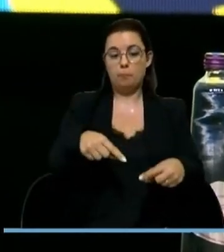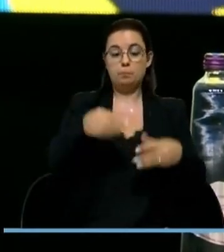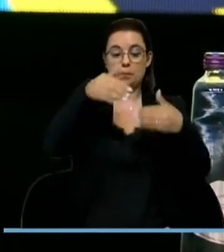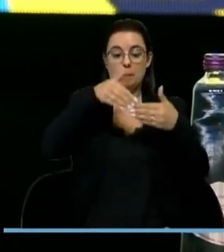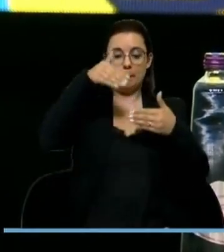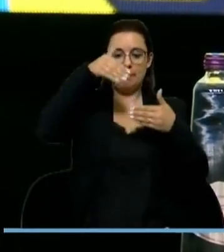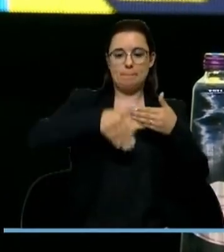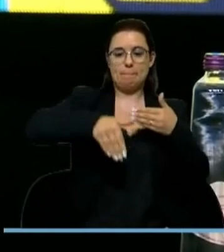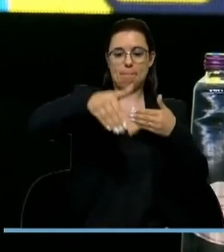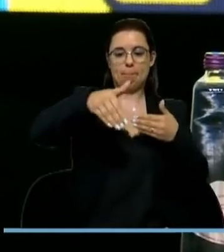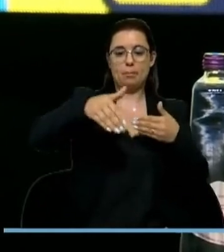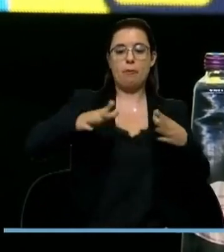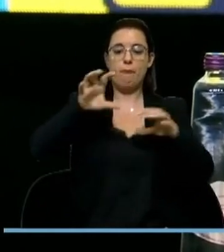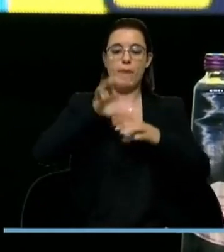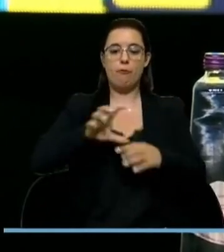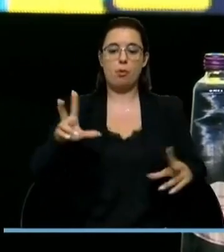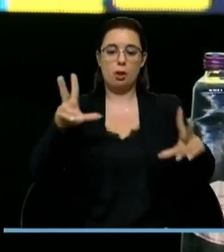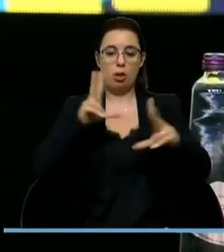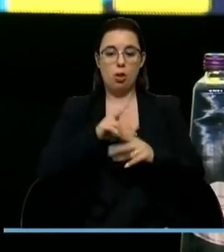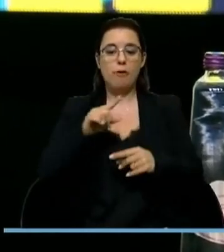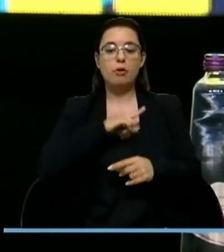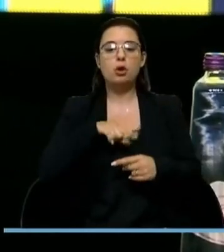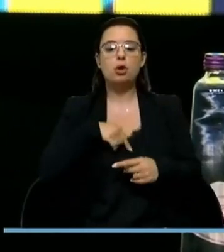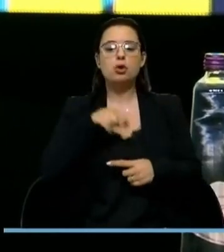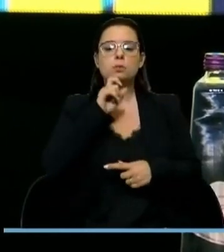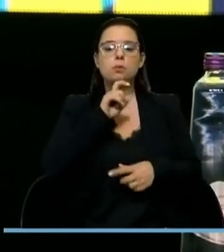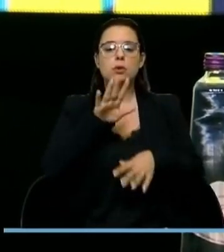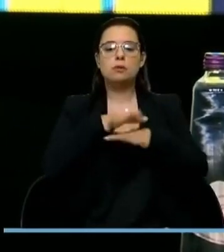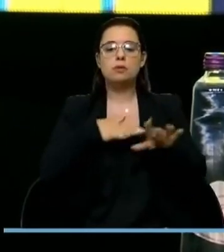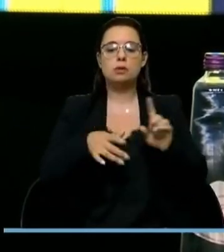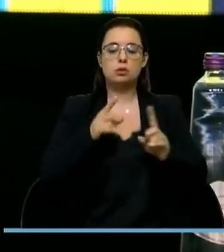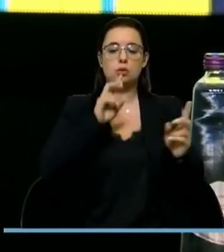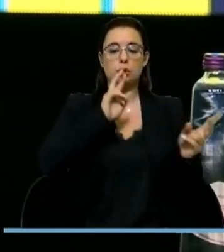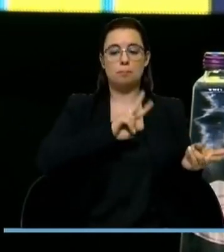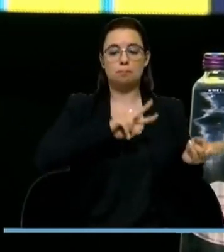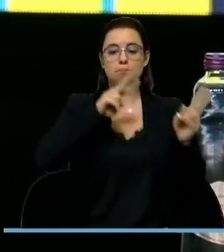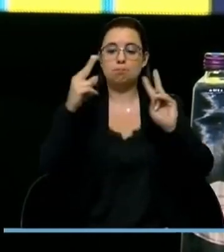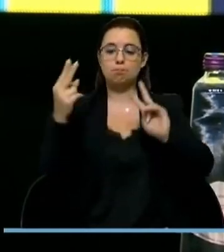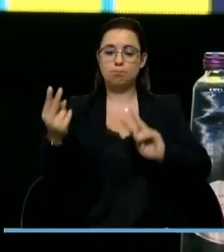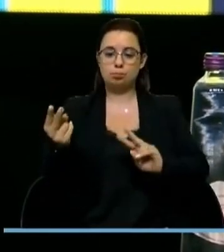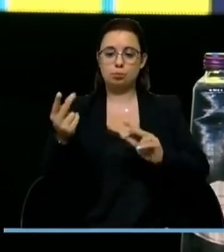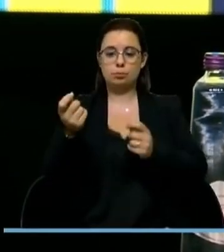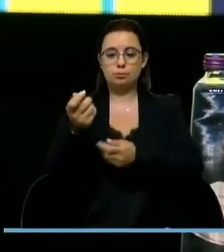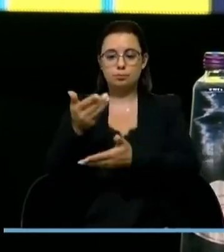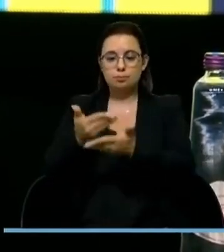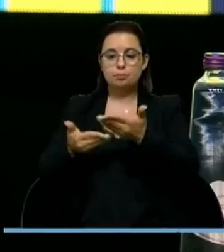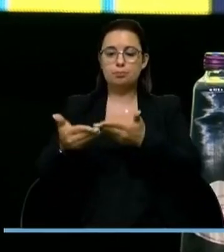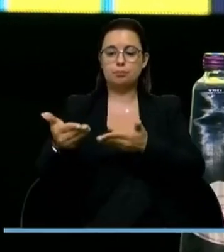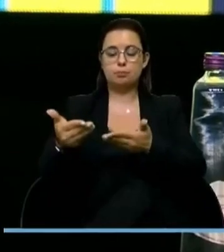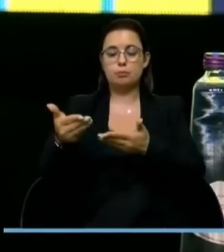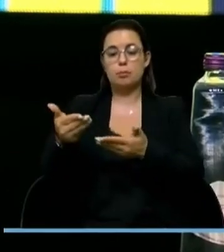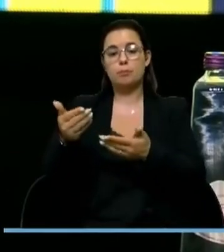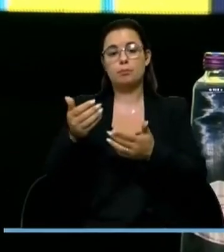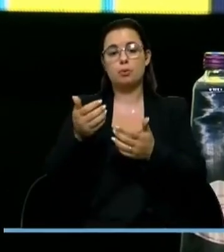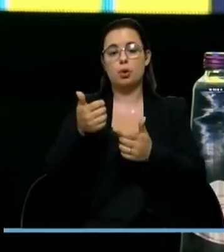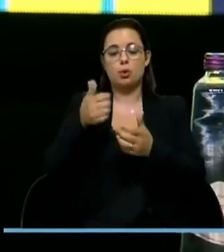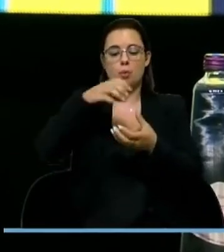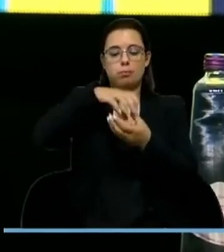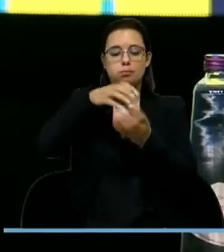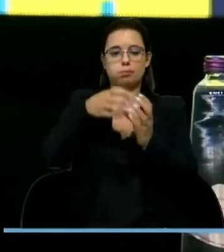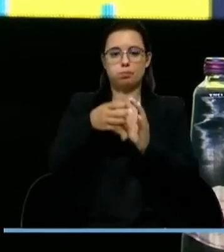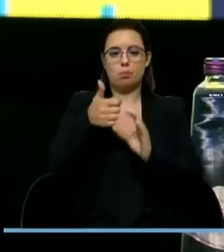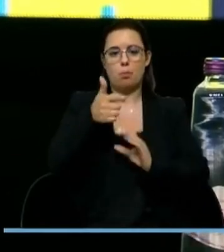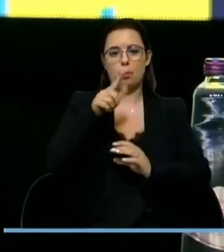do momento que assume este novo formato, aquilo que nós podemos fazer é transacioná-lo ou transferi-lo numa blockchain.